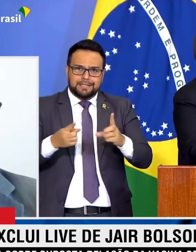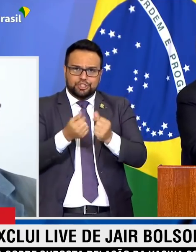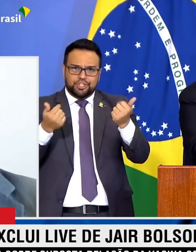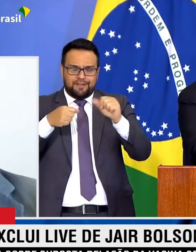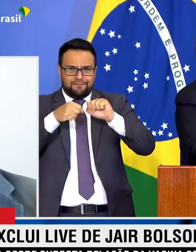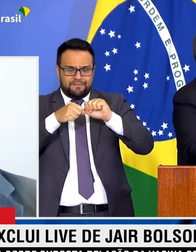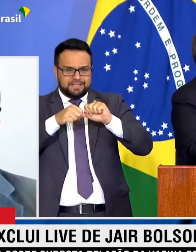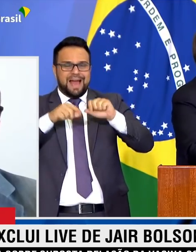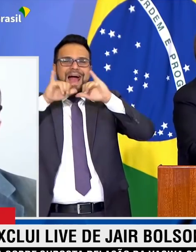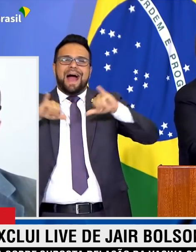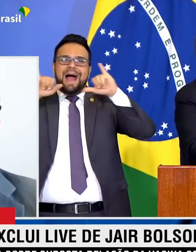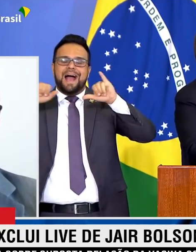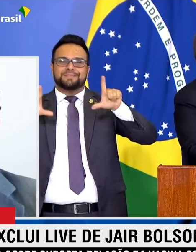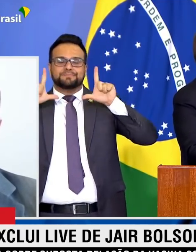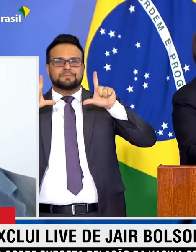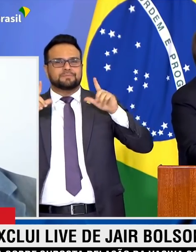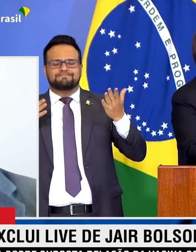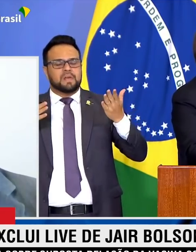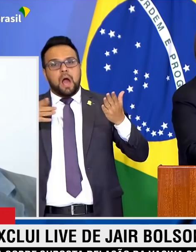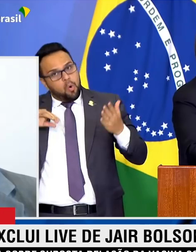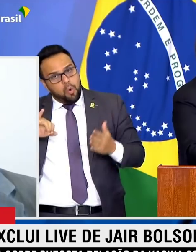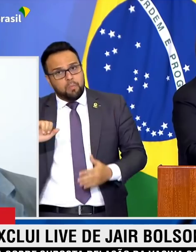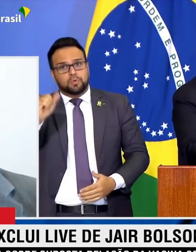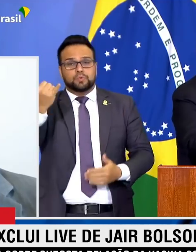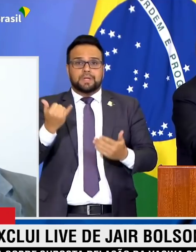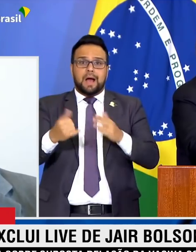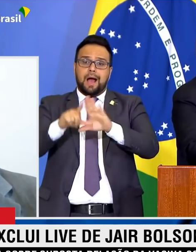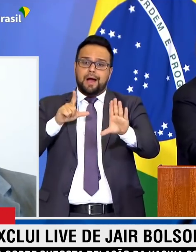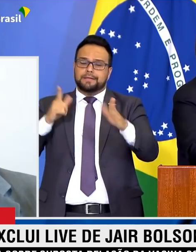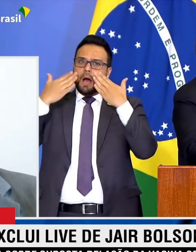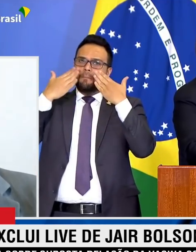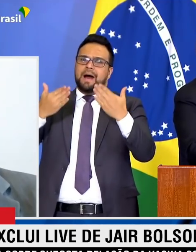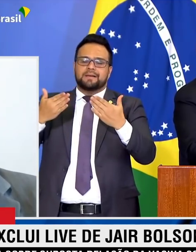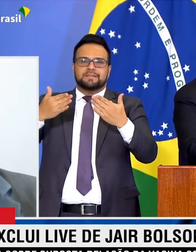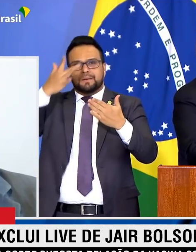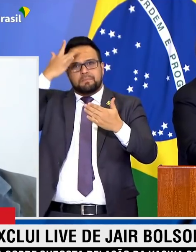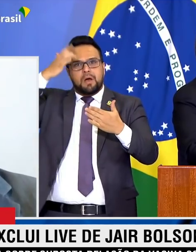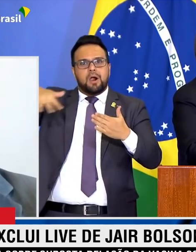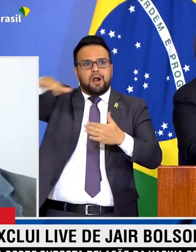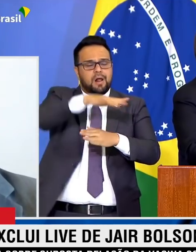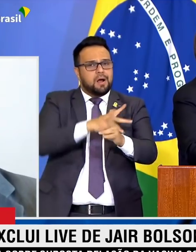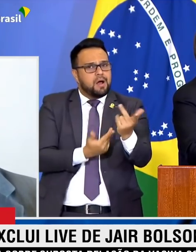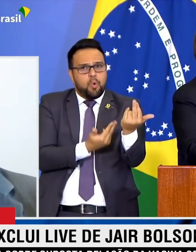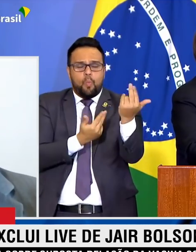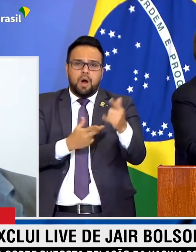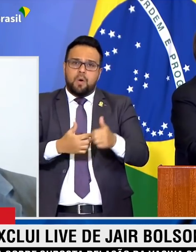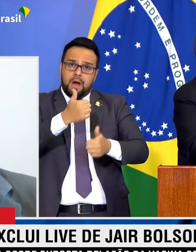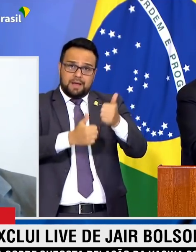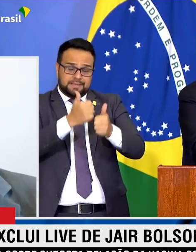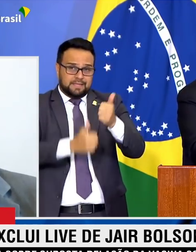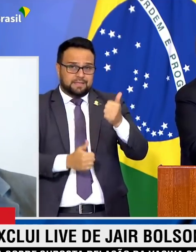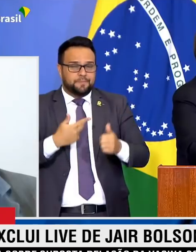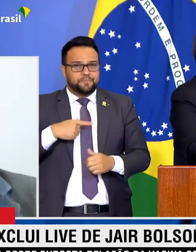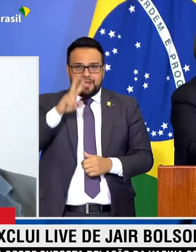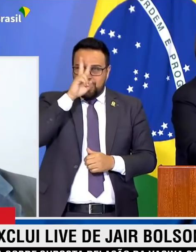ele não gostou de ver a CPI acusar o presidente desse tipo de crime aí curandeirismo e charlatanismo até crimes